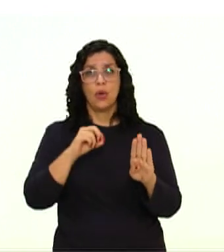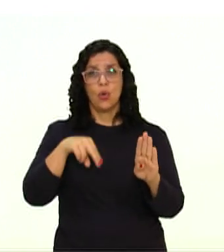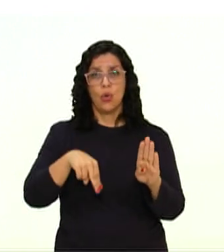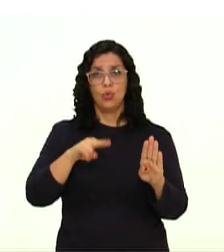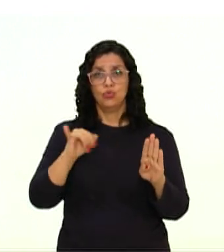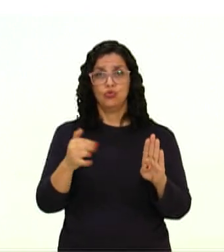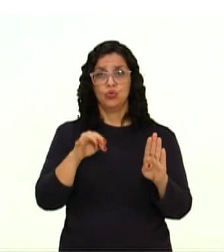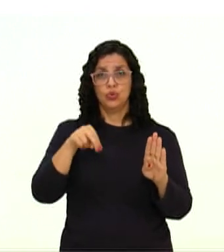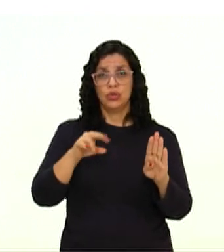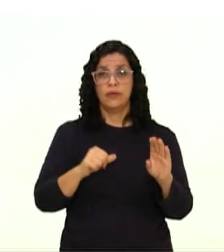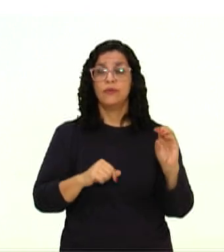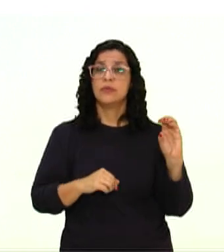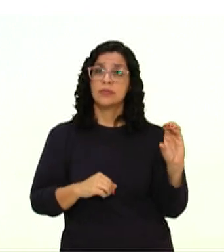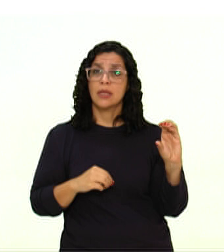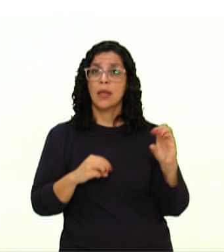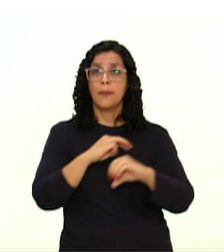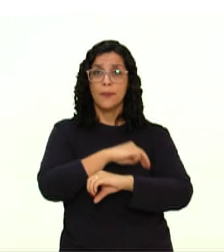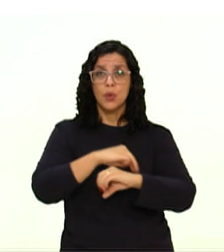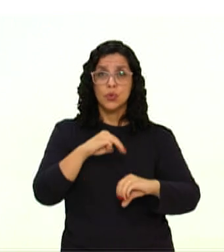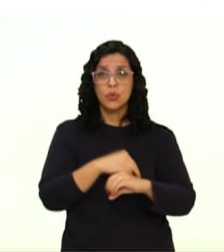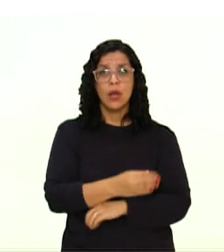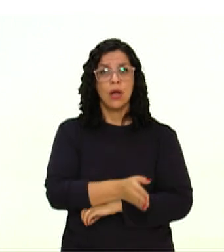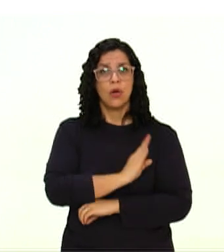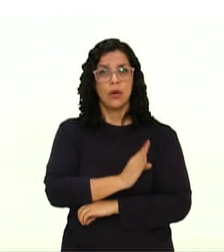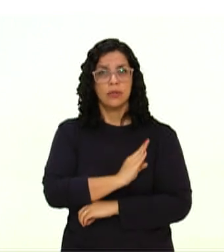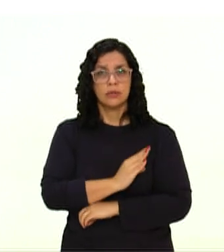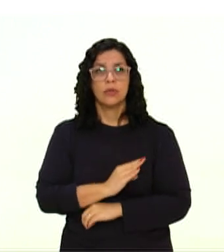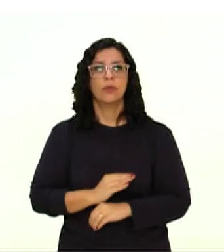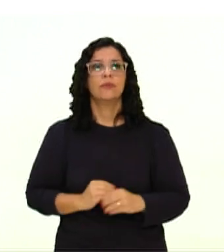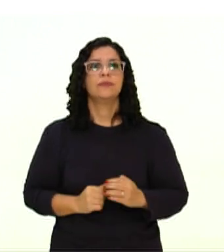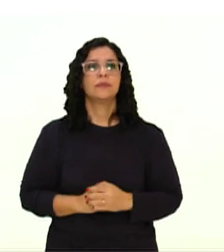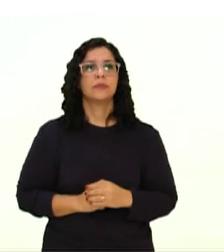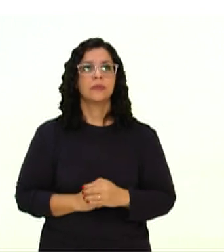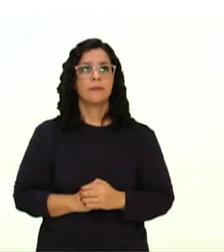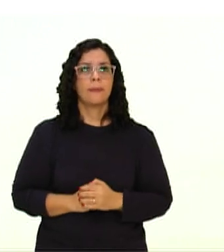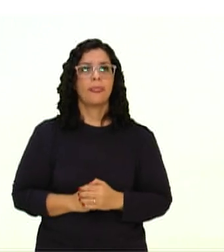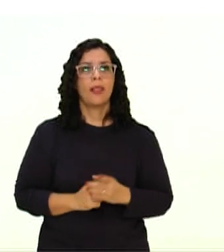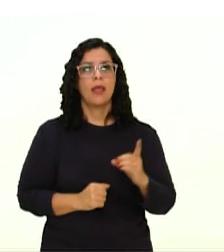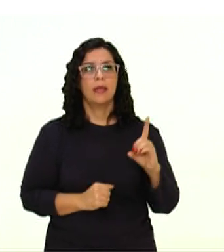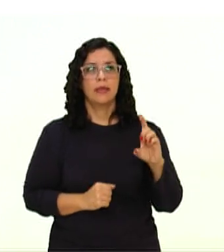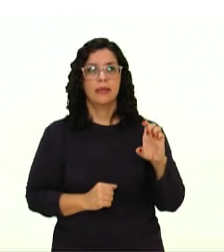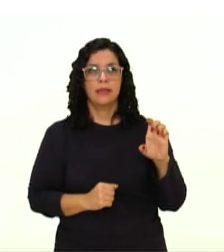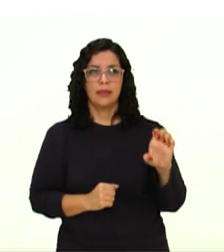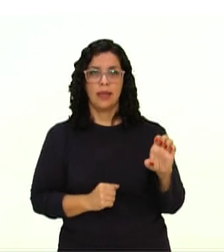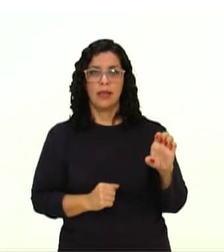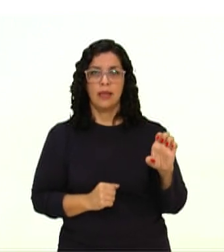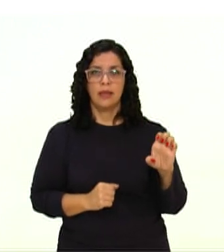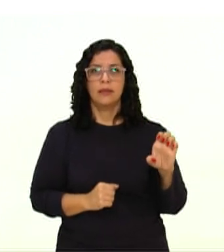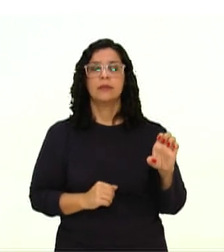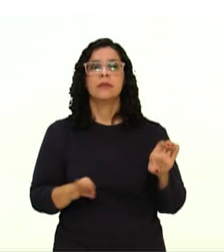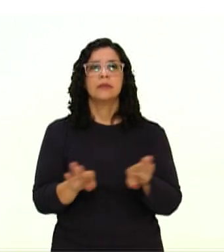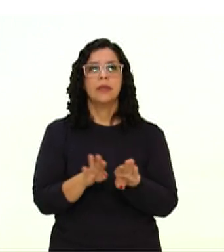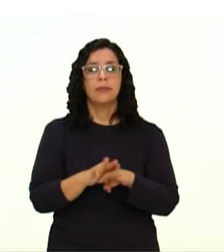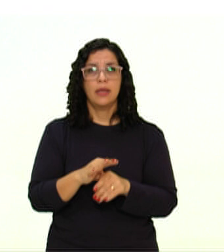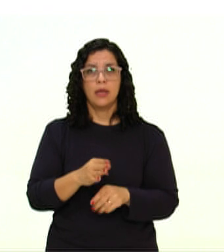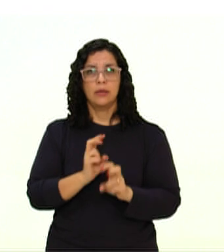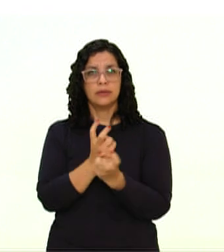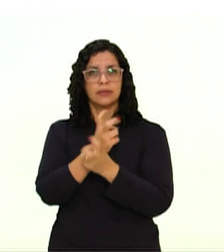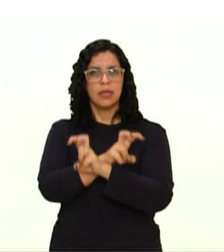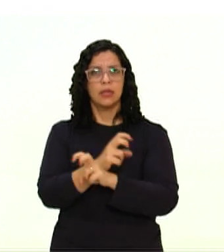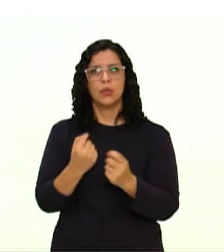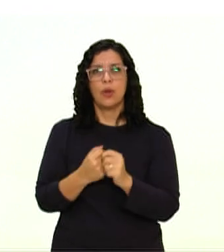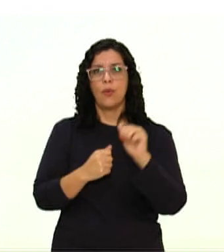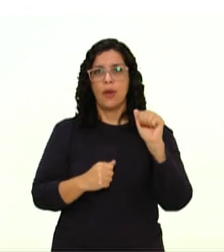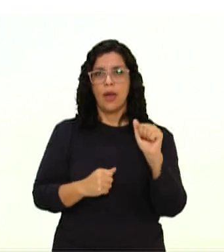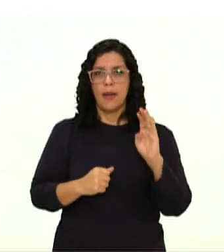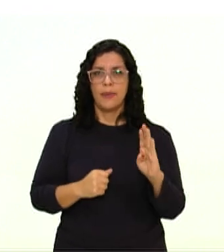conjuntivo. Letra C, muscular estriado cardíaco. Muscular não estriado ou muscular estriado esquelético. Tá,